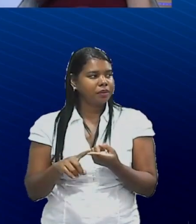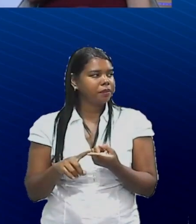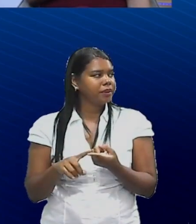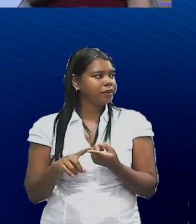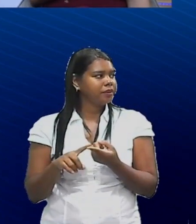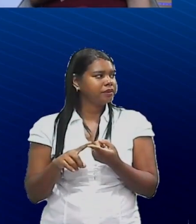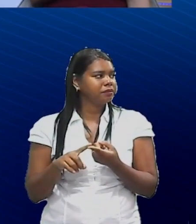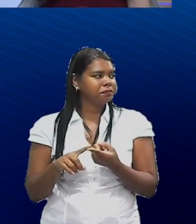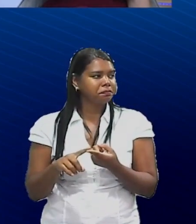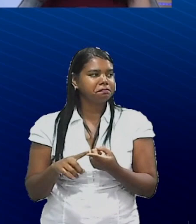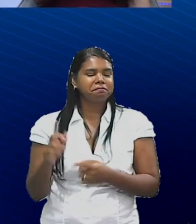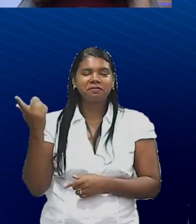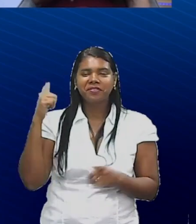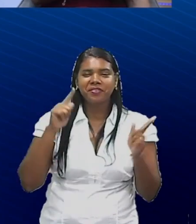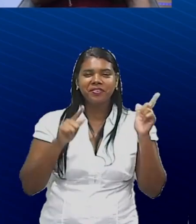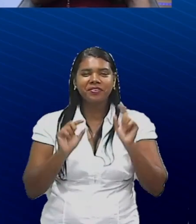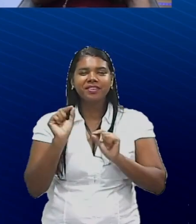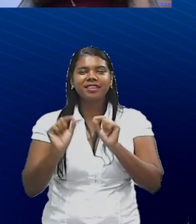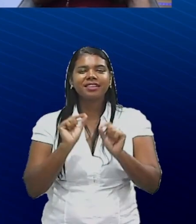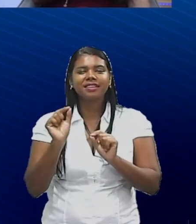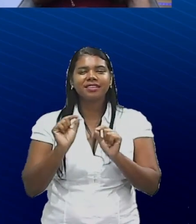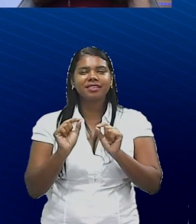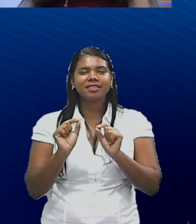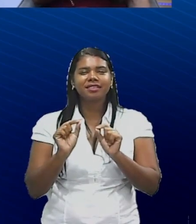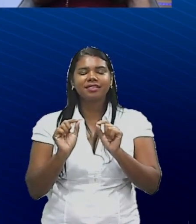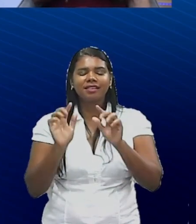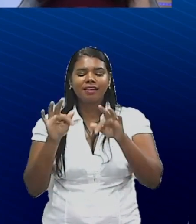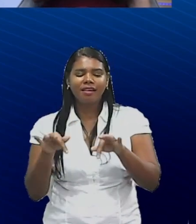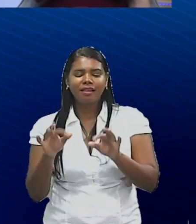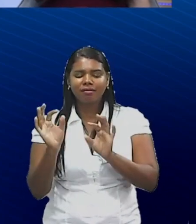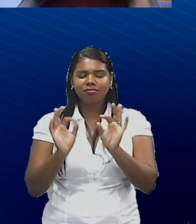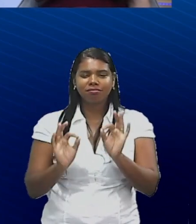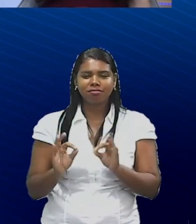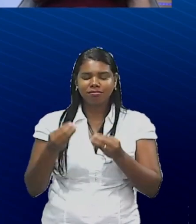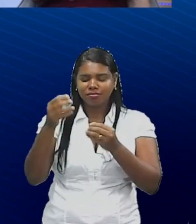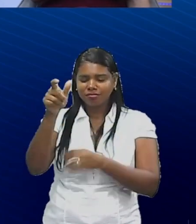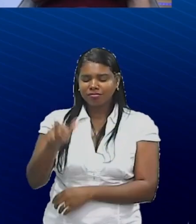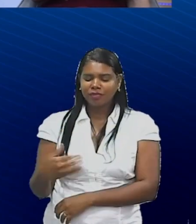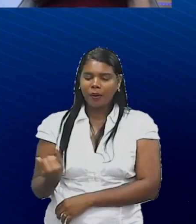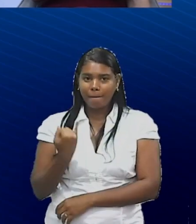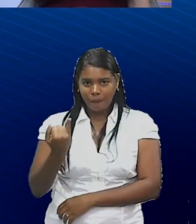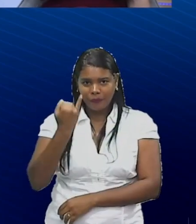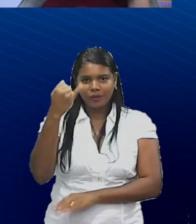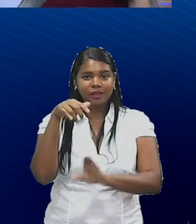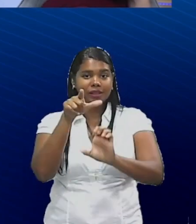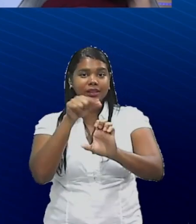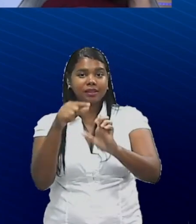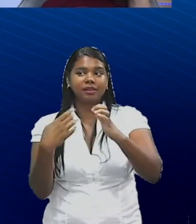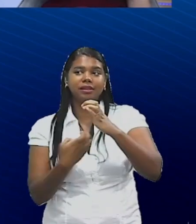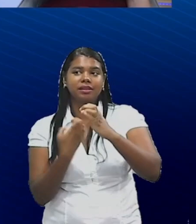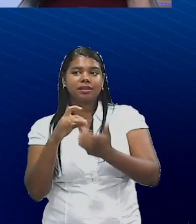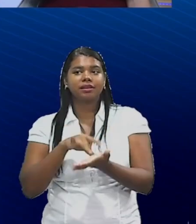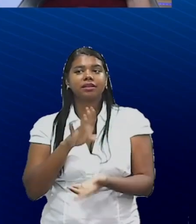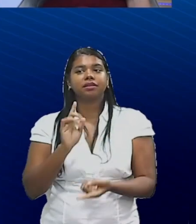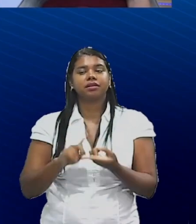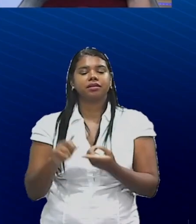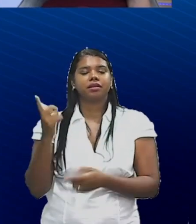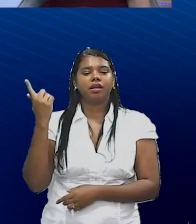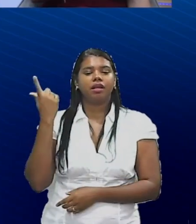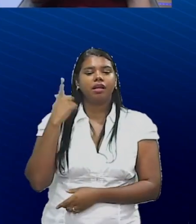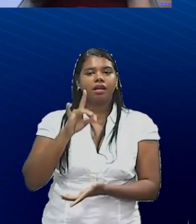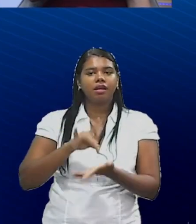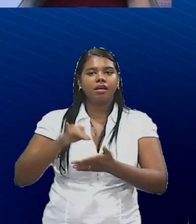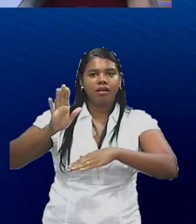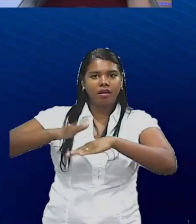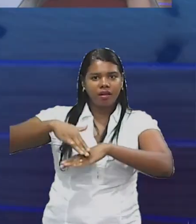a empresa consegue o quê? A fidelização desse cliente. E isso é importantíssimo para a empresa, porque ela vai ganhar